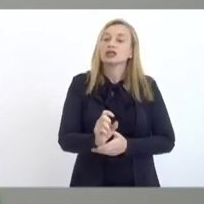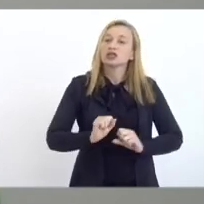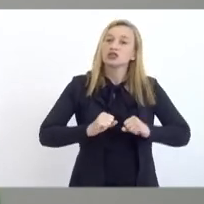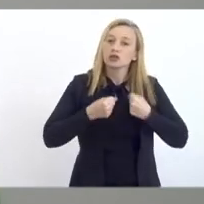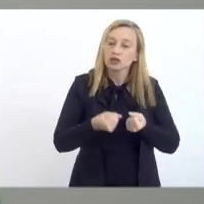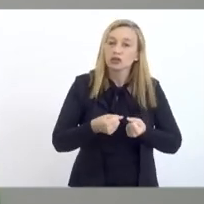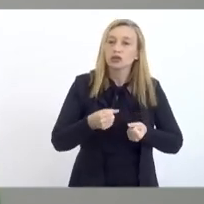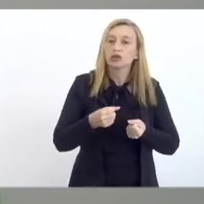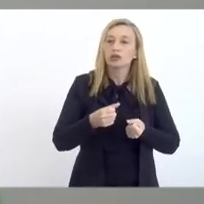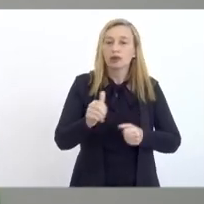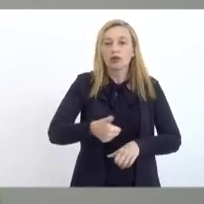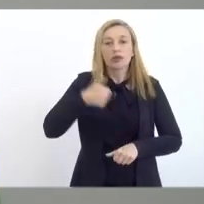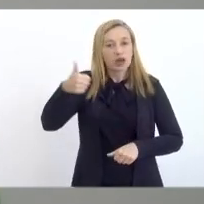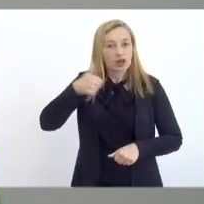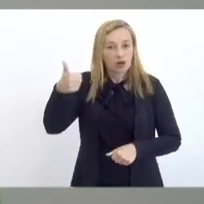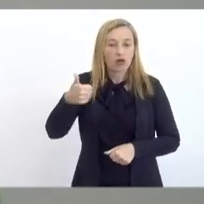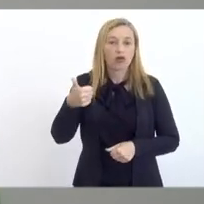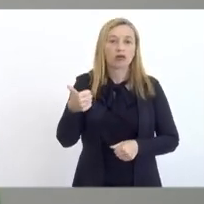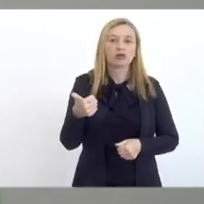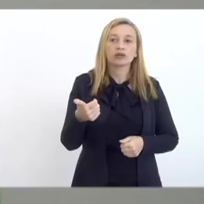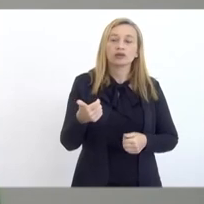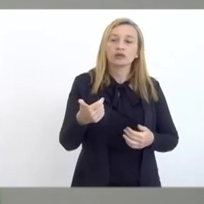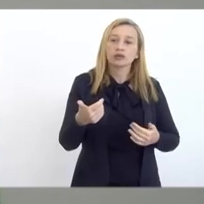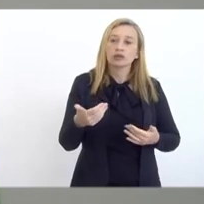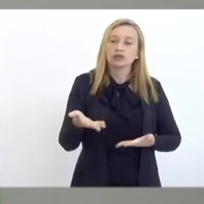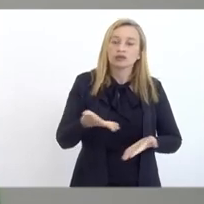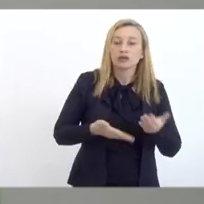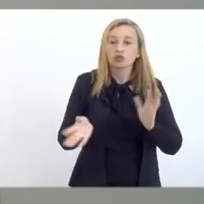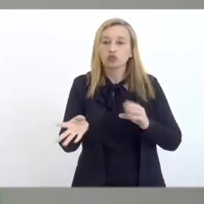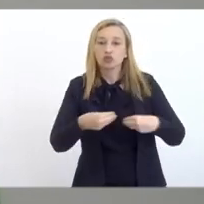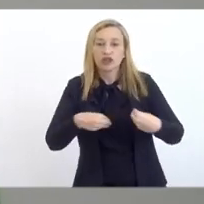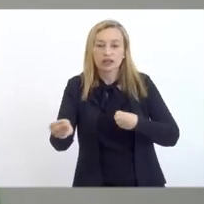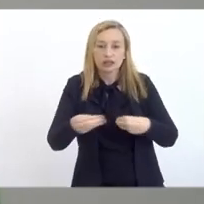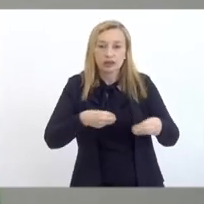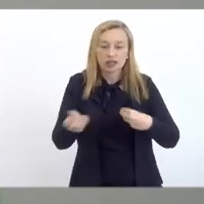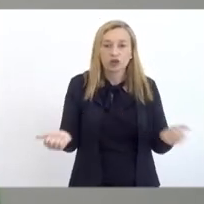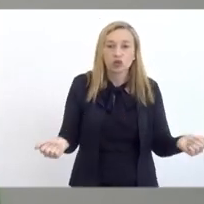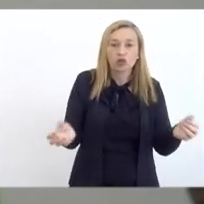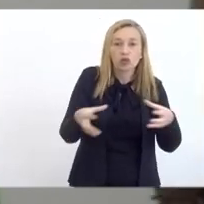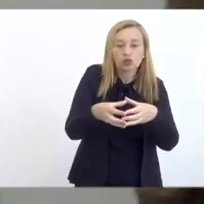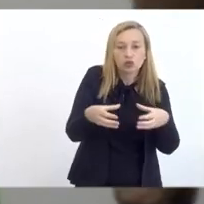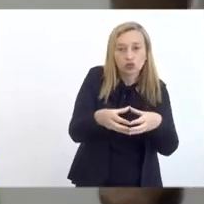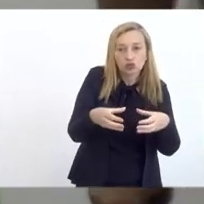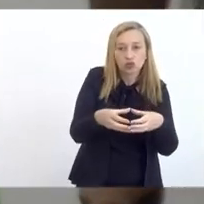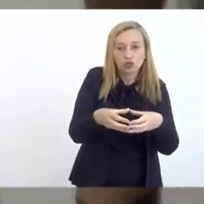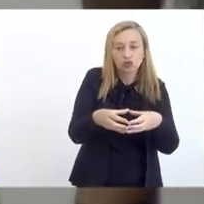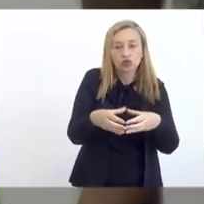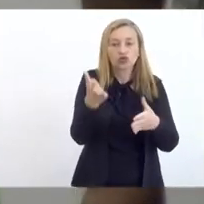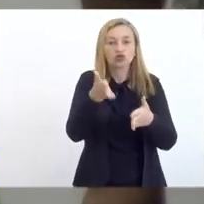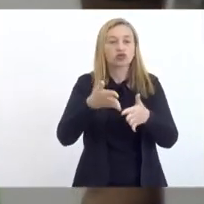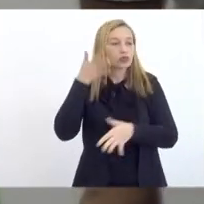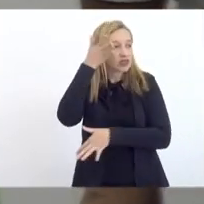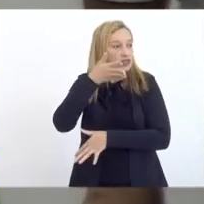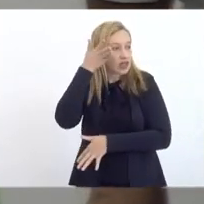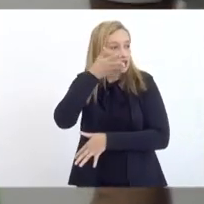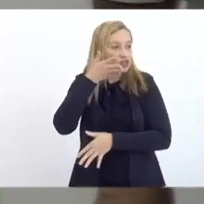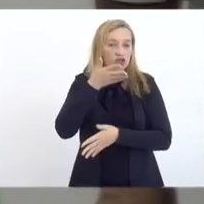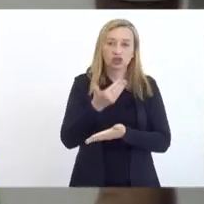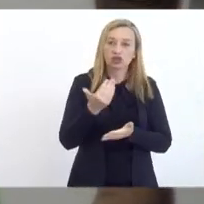medida do possível, né, participar da flexibilização do conjunto de mensagens